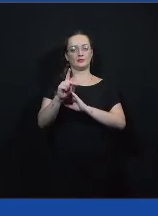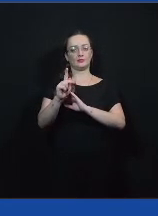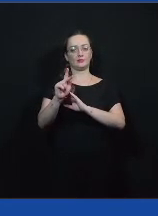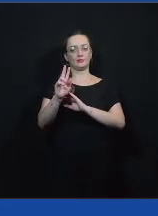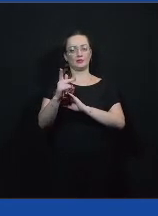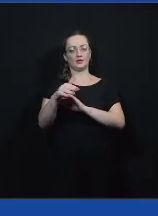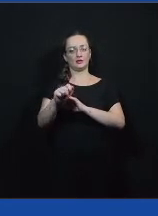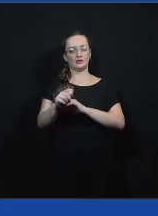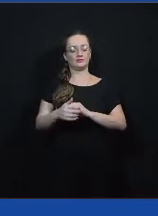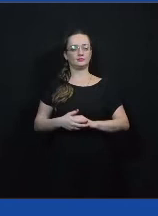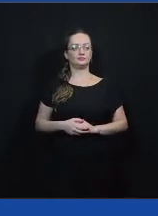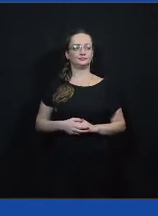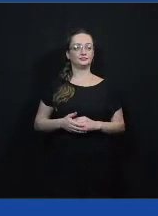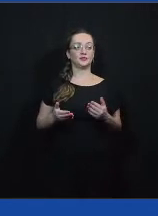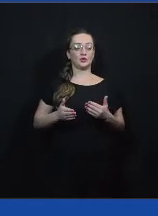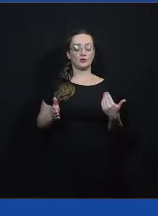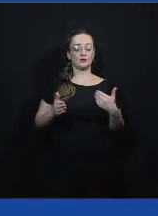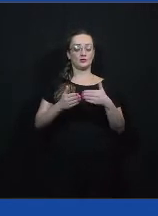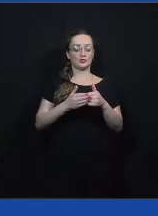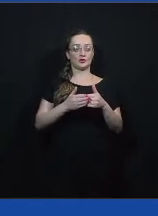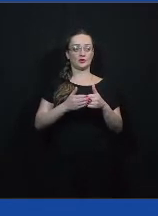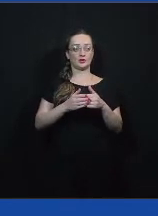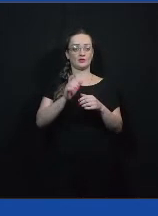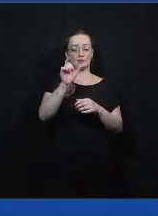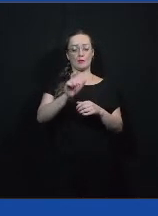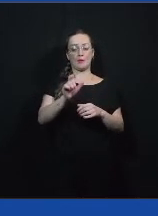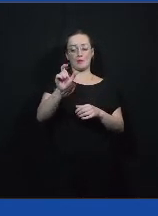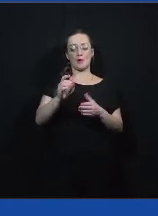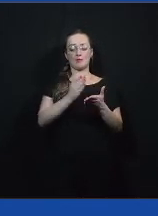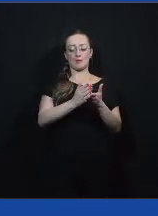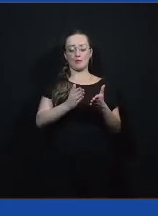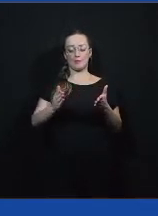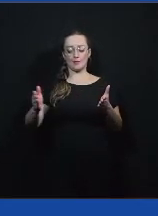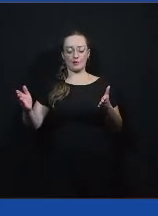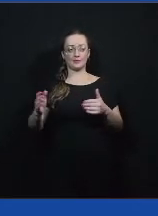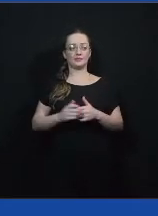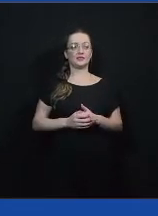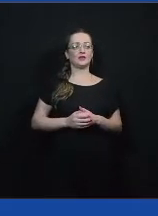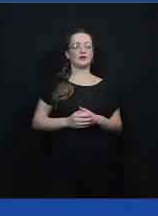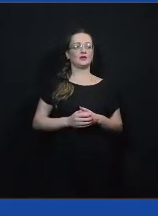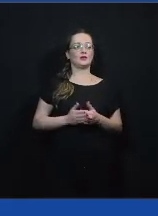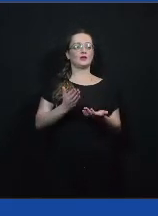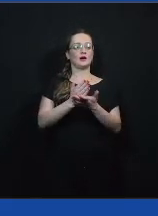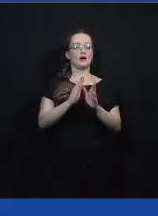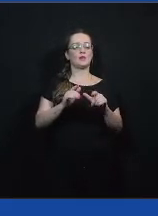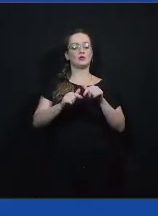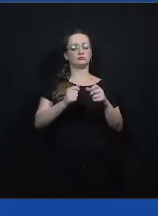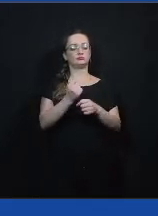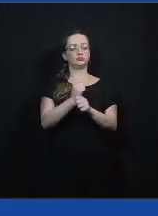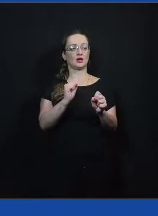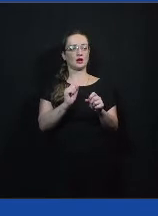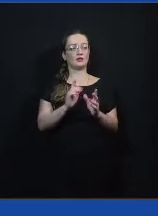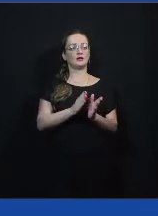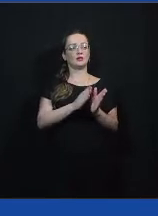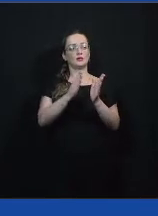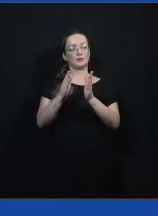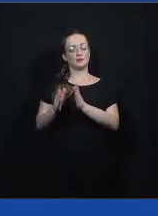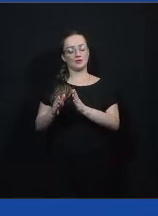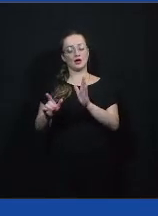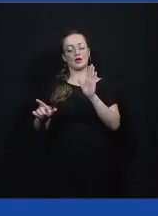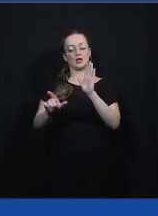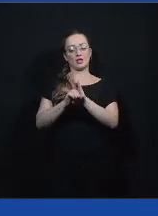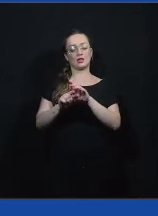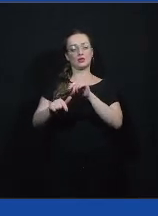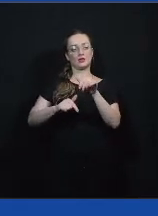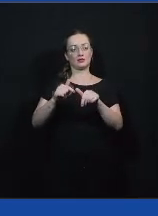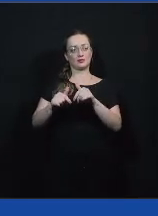e fecharemos então o nosso a nossa linha do tempo desta forma abolição do trabalho escravo na sequência consolidação das leis